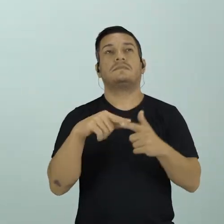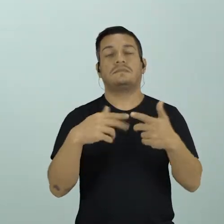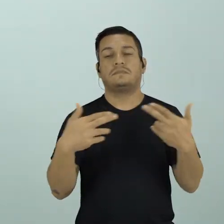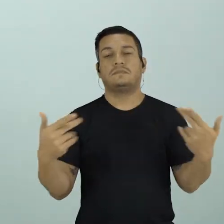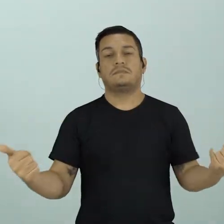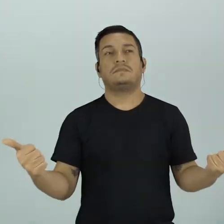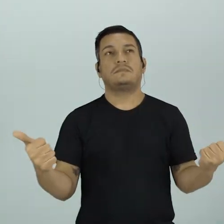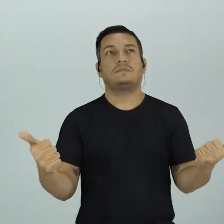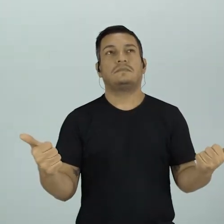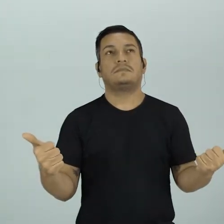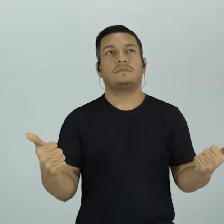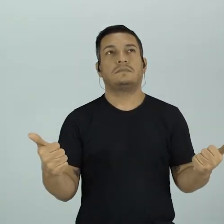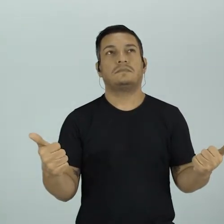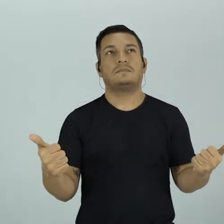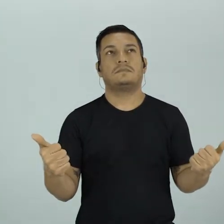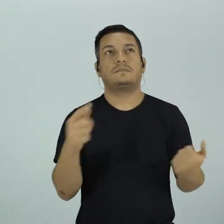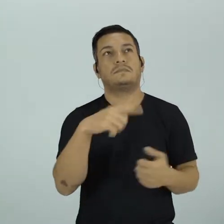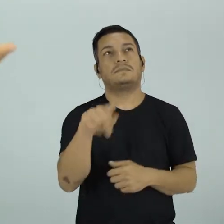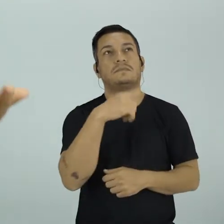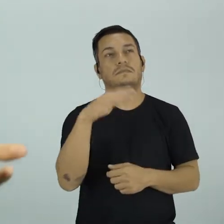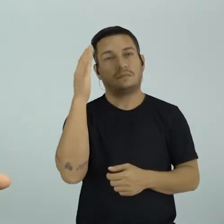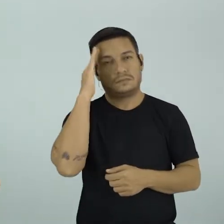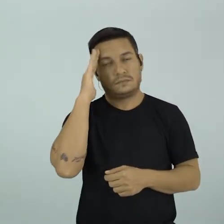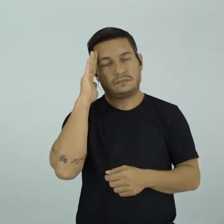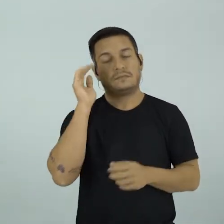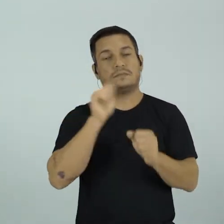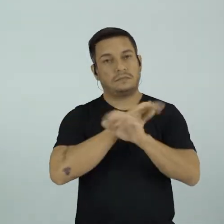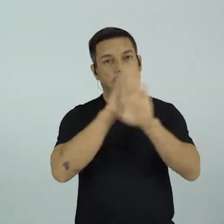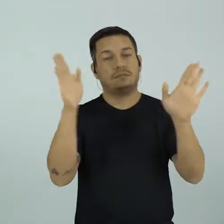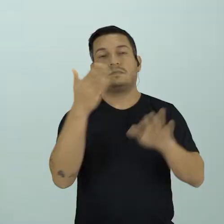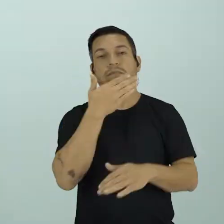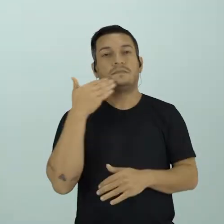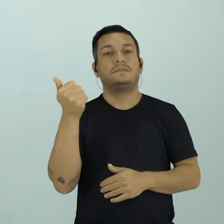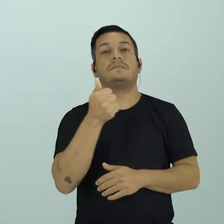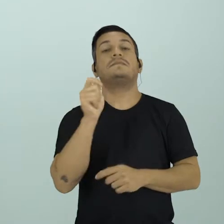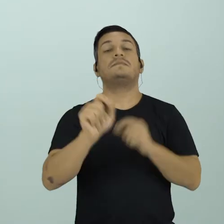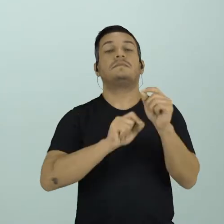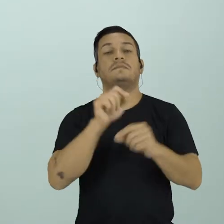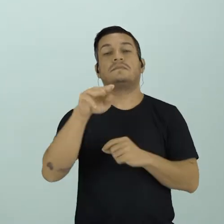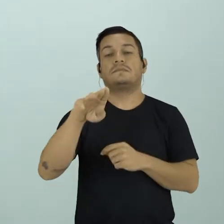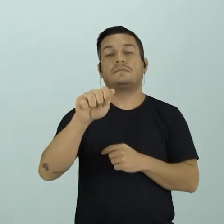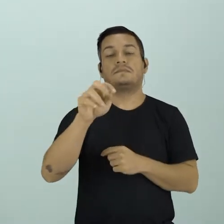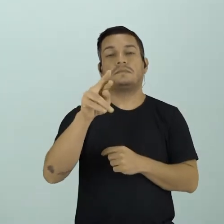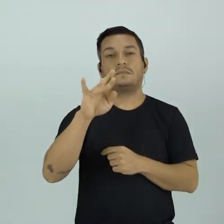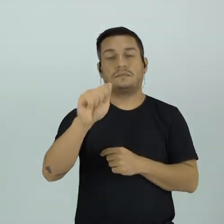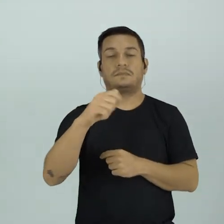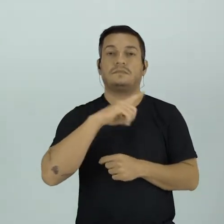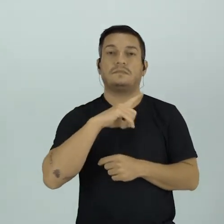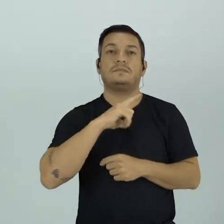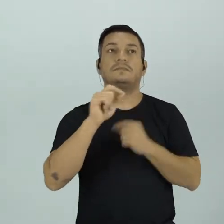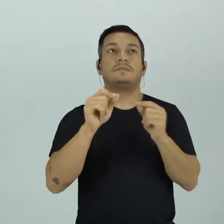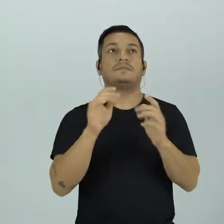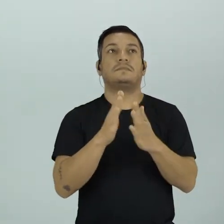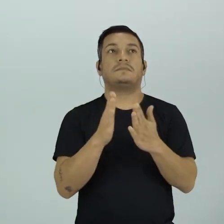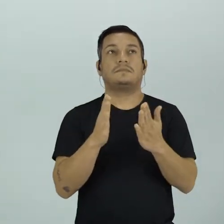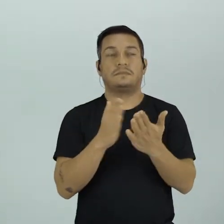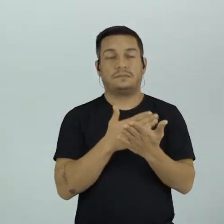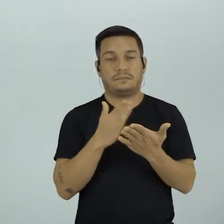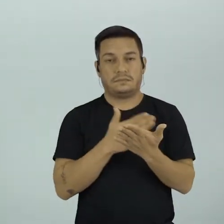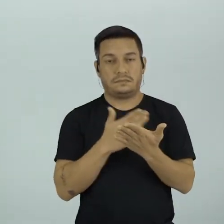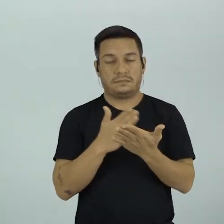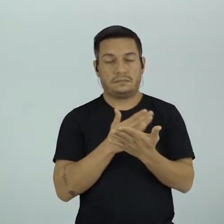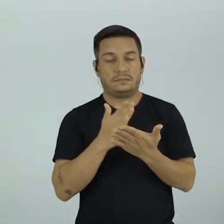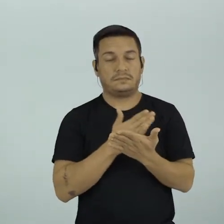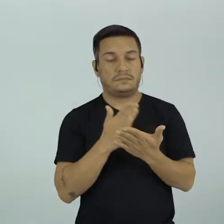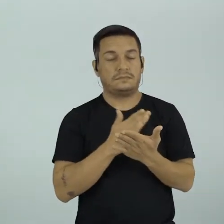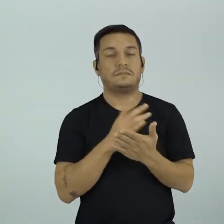materiais para vocês compreenderem melhor o que é matéria. Então temos aqui o caderno, como eu havia